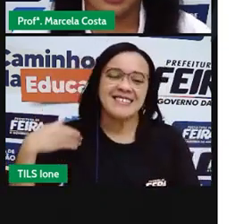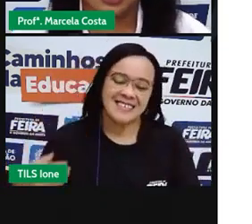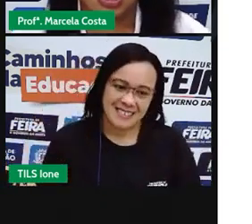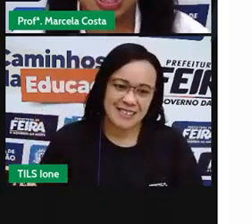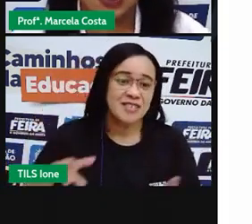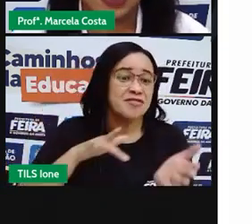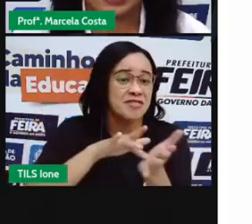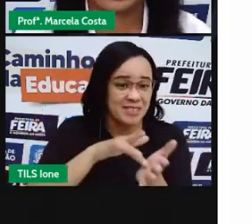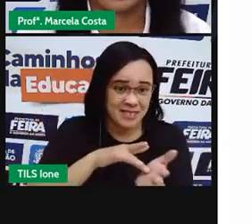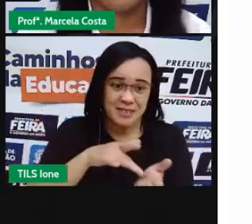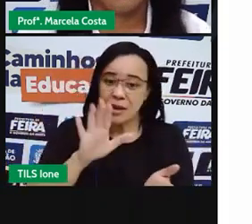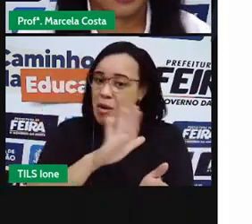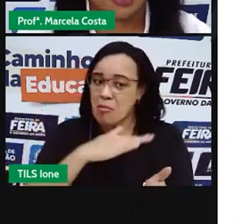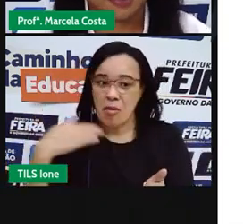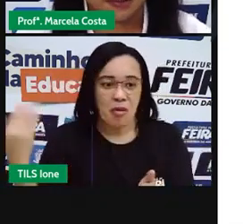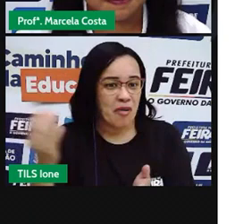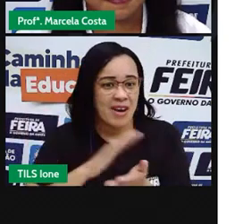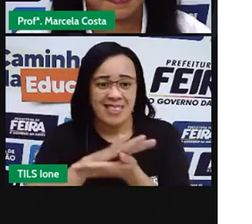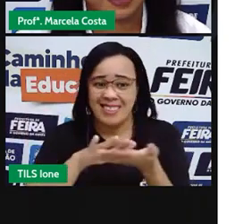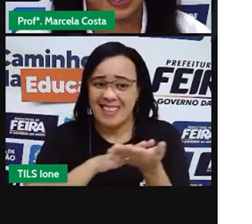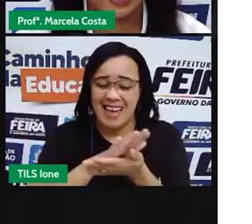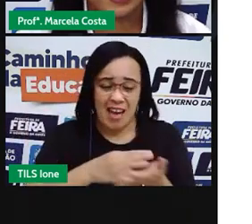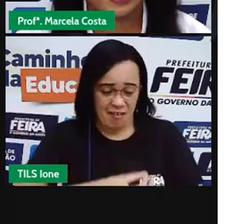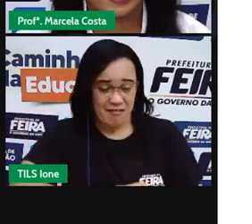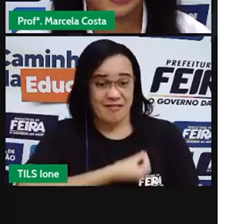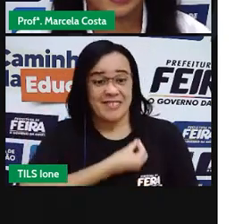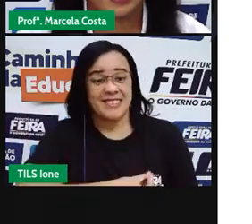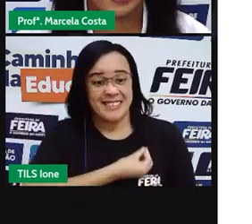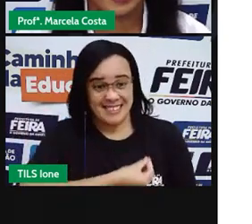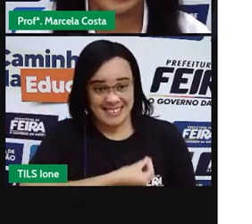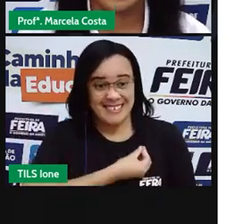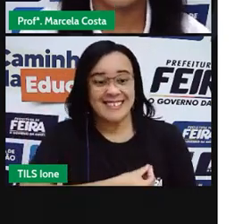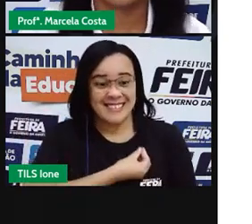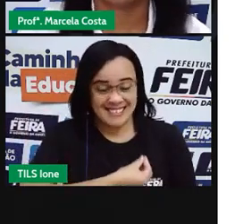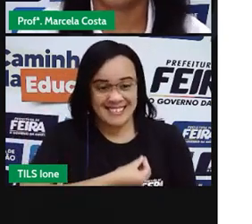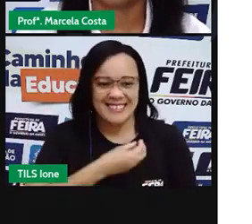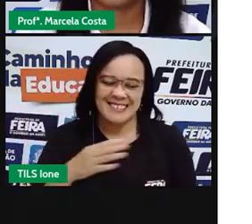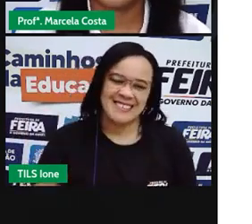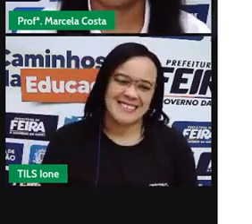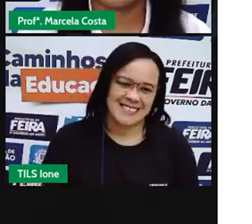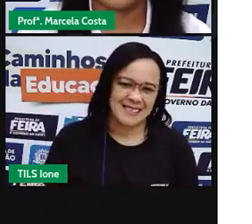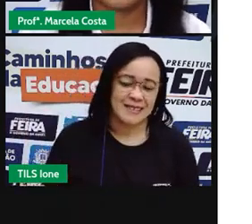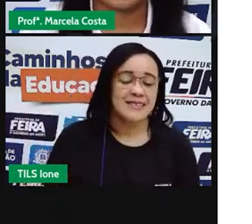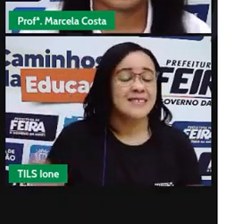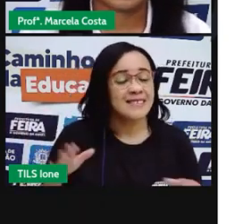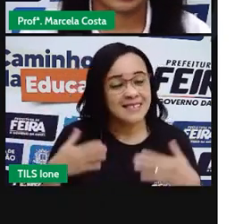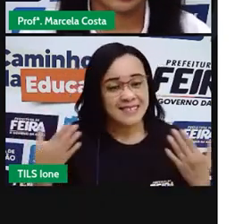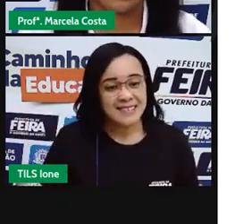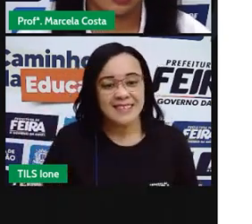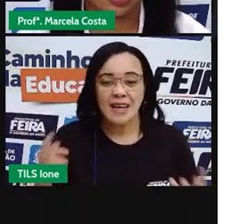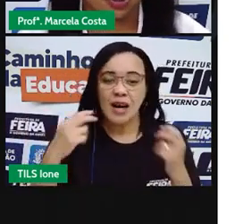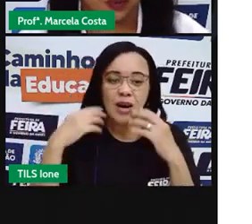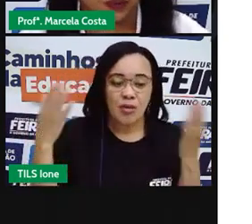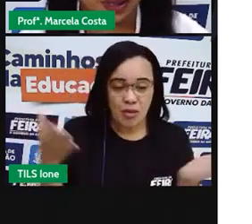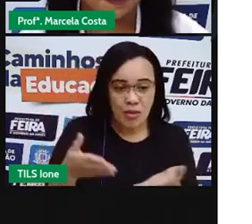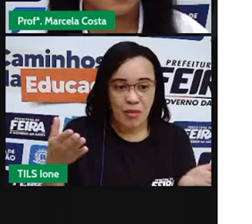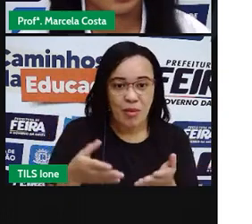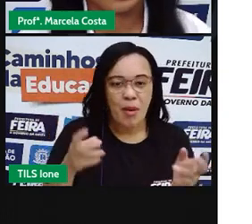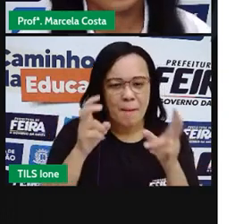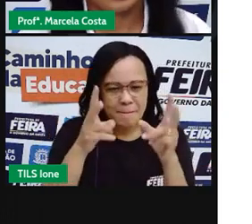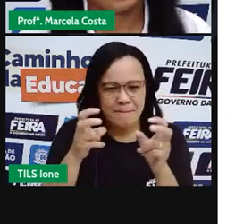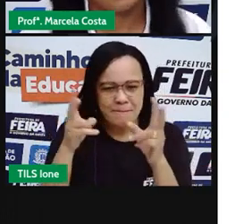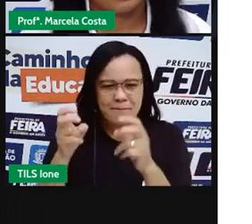Estava ali fingindo, ela estava viva, né? Então, a gente vai observar que tem uma